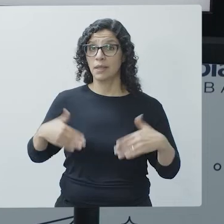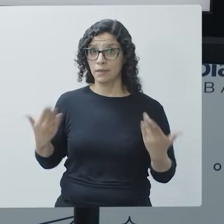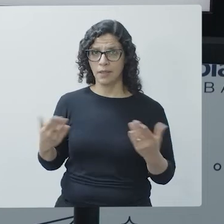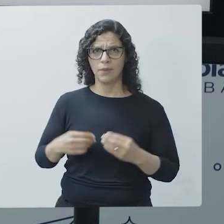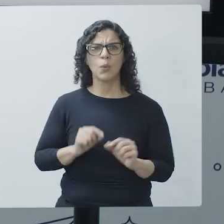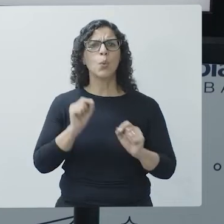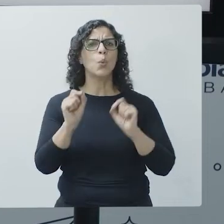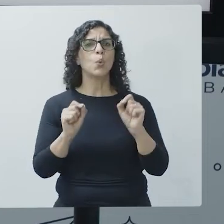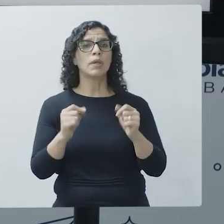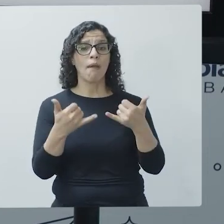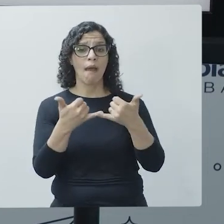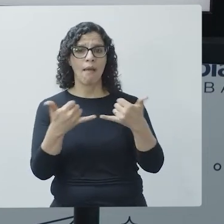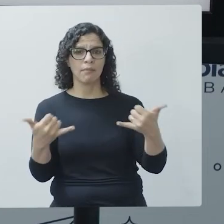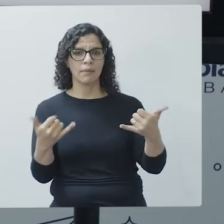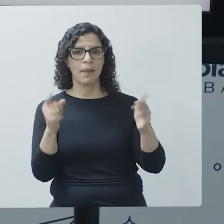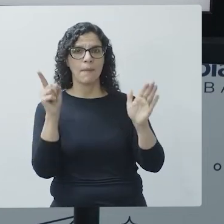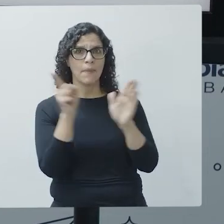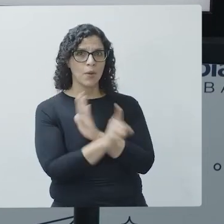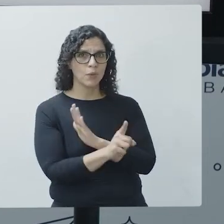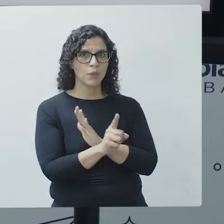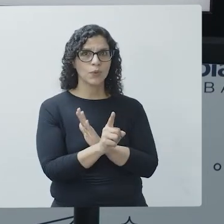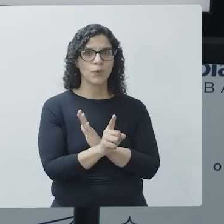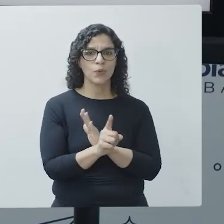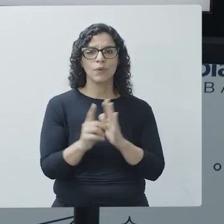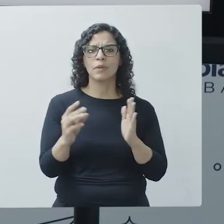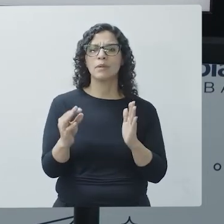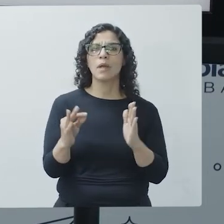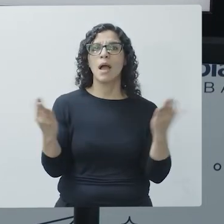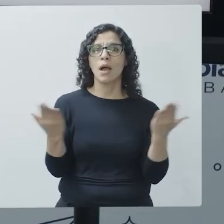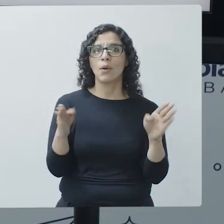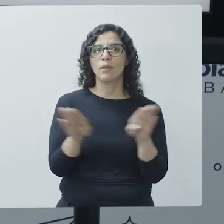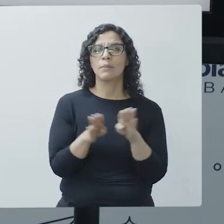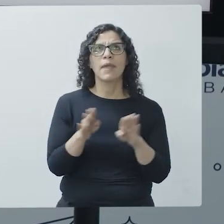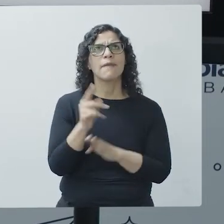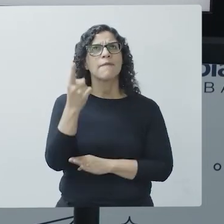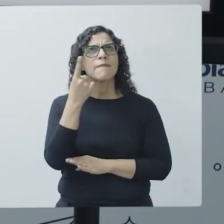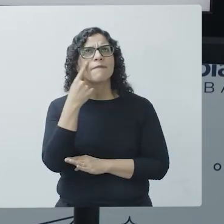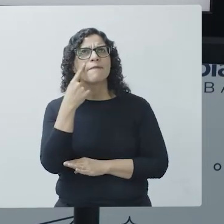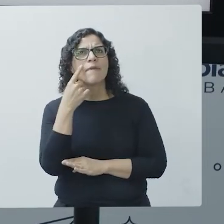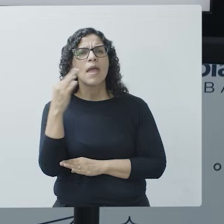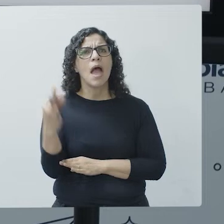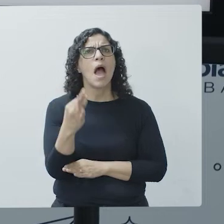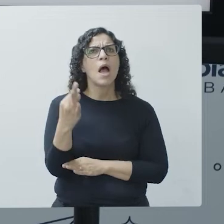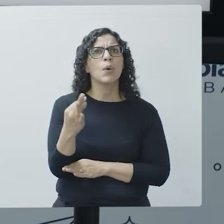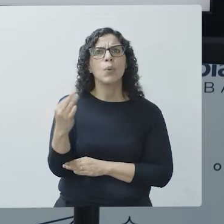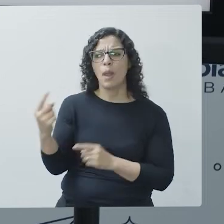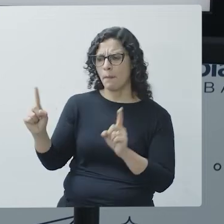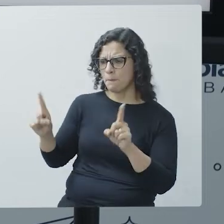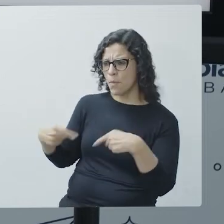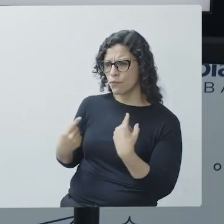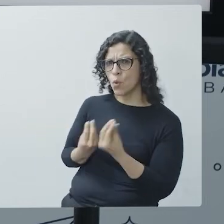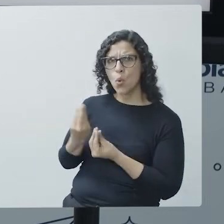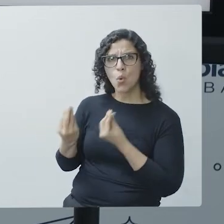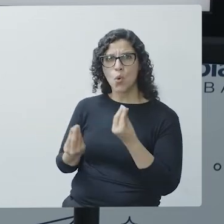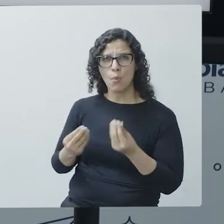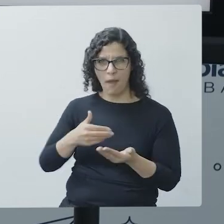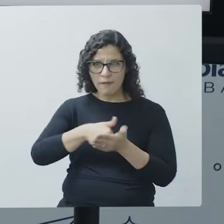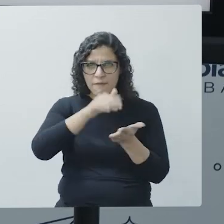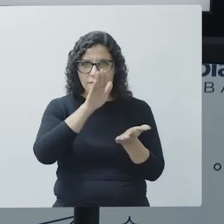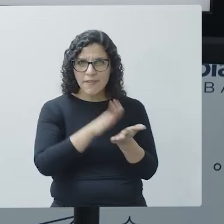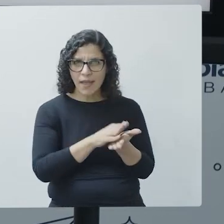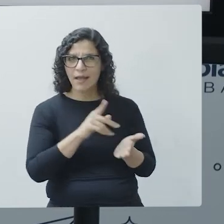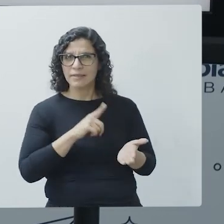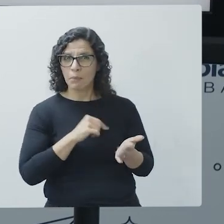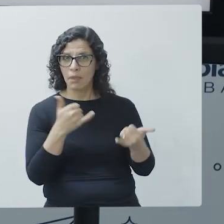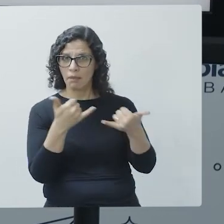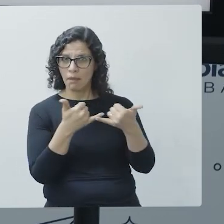Então, o que será que essa agulha pode, né, ouvir ali da linha? O que será? Será que a linha vai se vingar daquilo